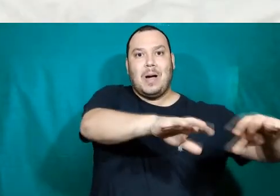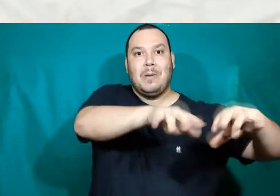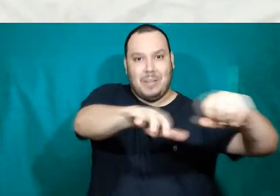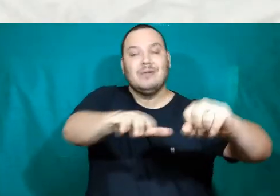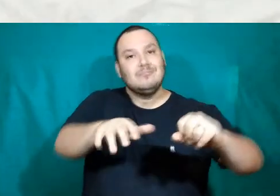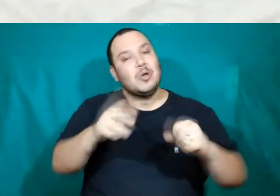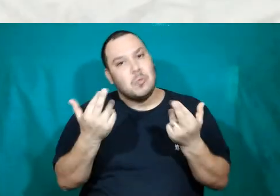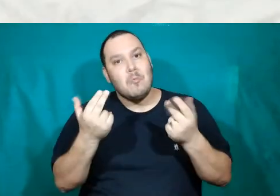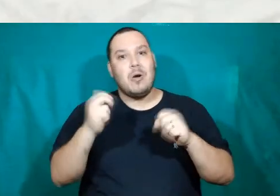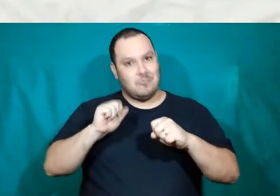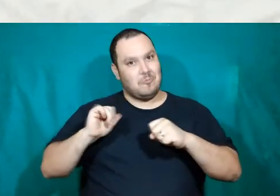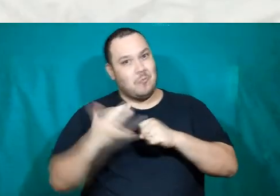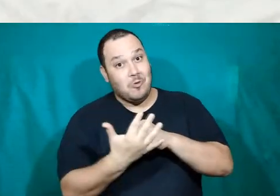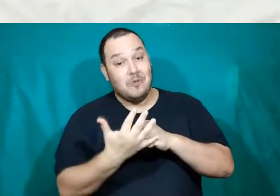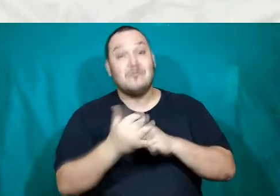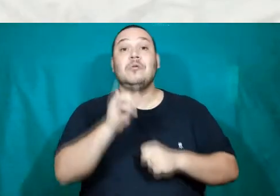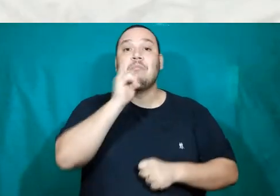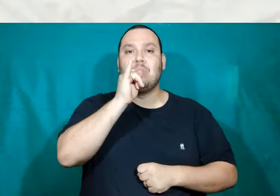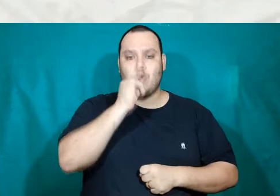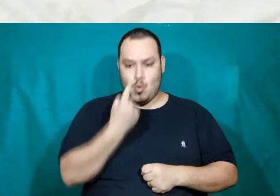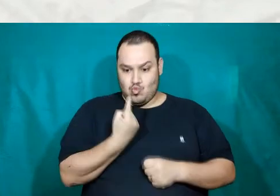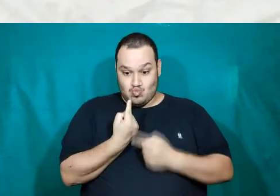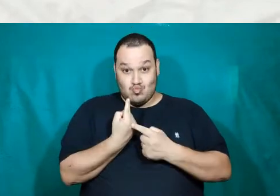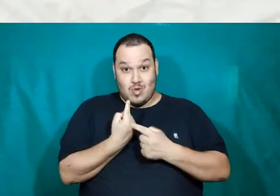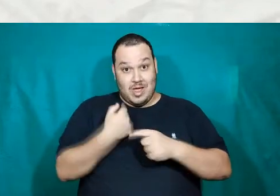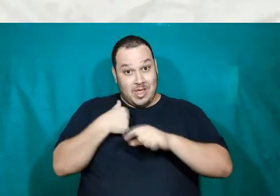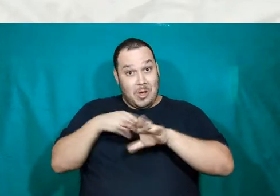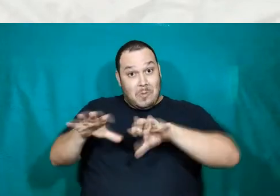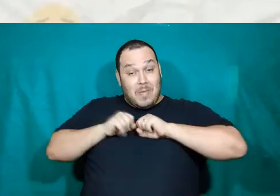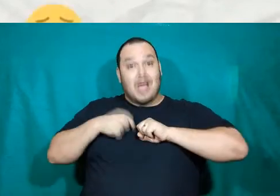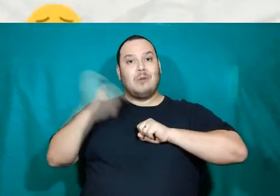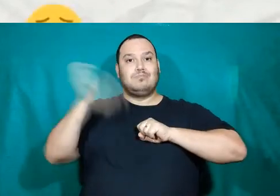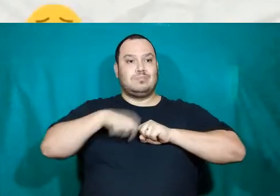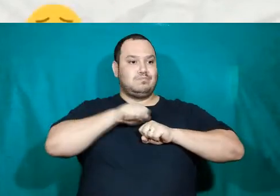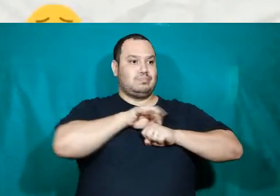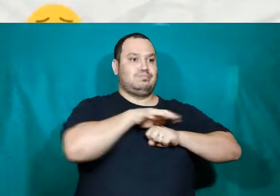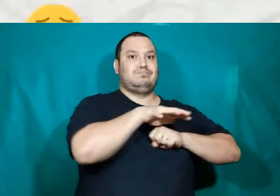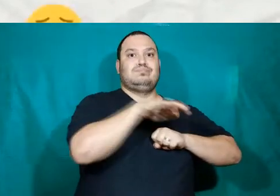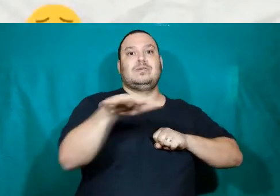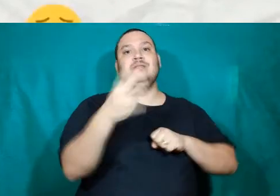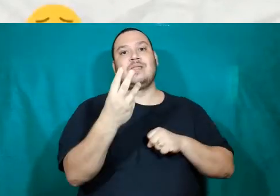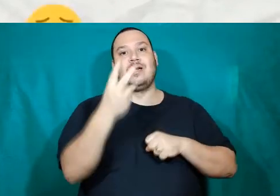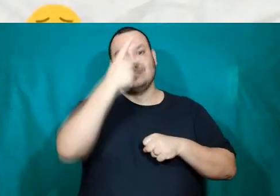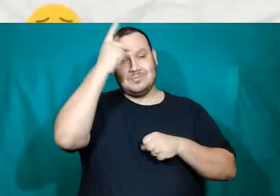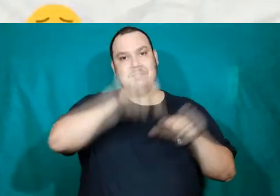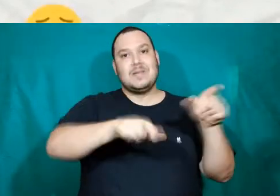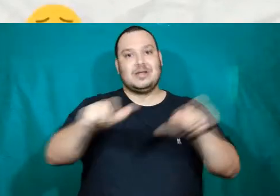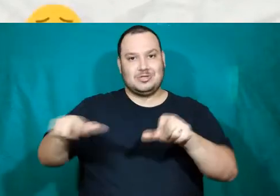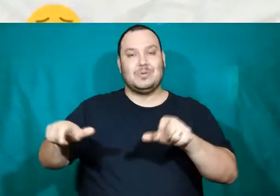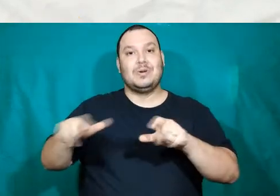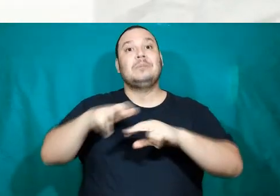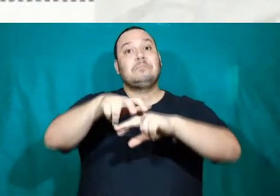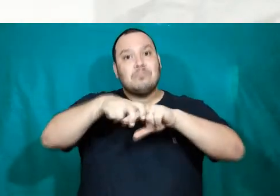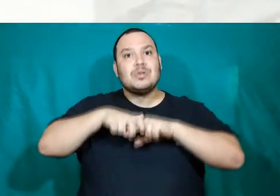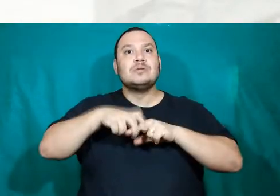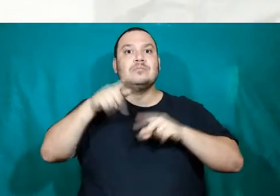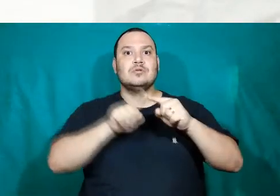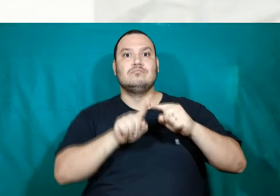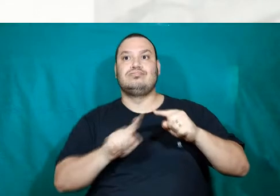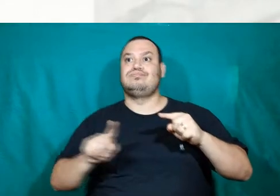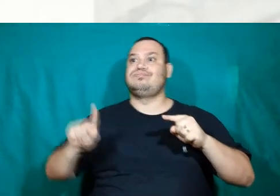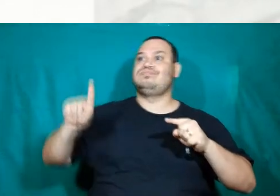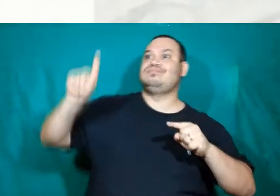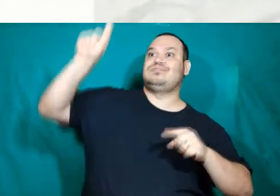infectado consegue transmitir para aproximadamente 3 pessoas, por isso a curva sobe tão rápido. Essa curva é composta por 3